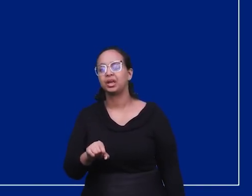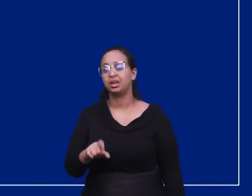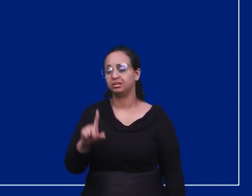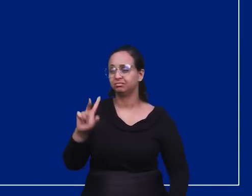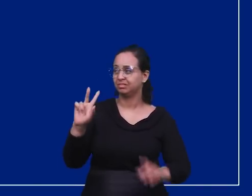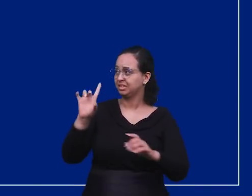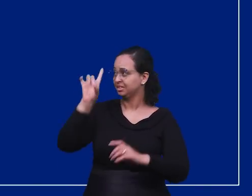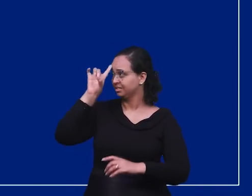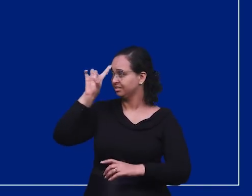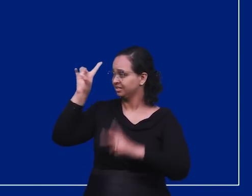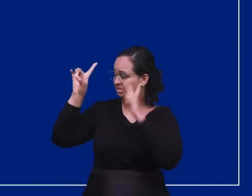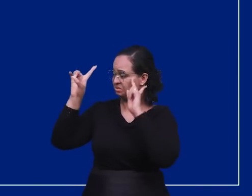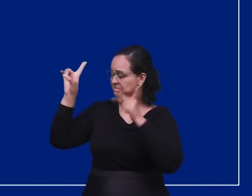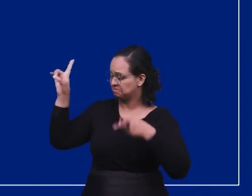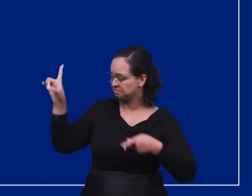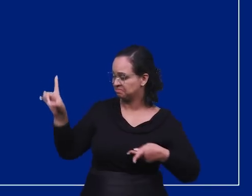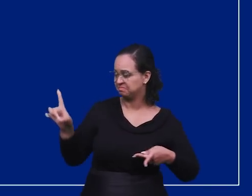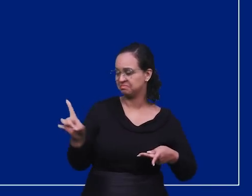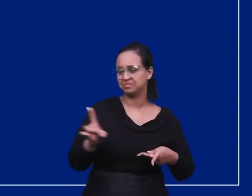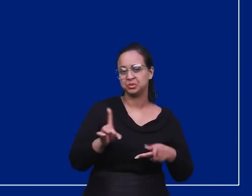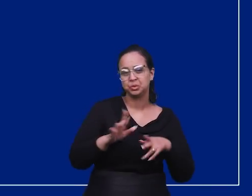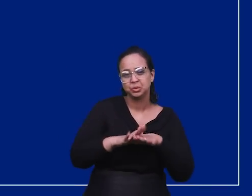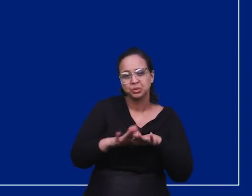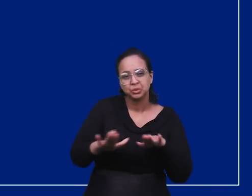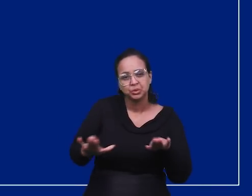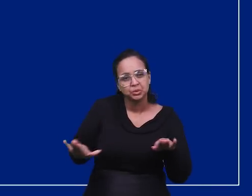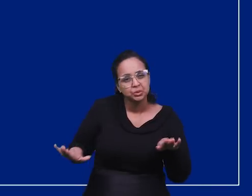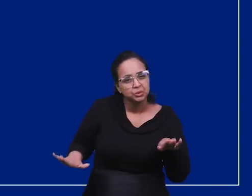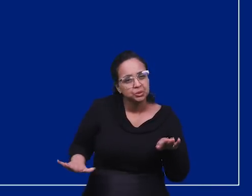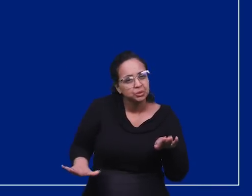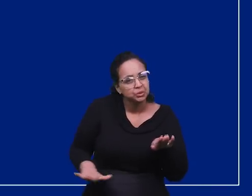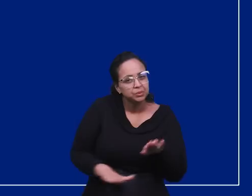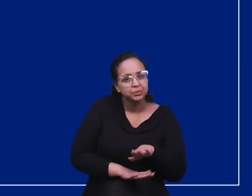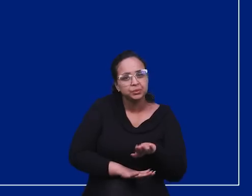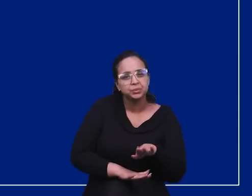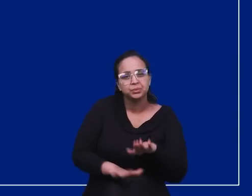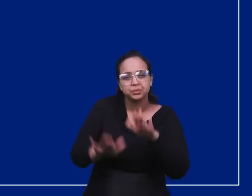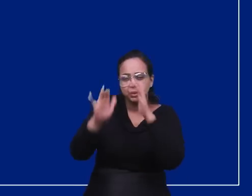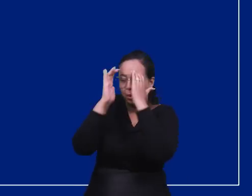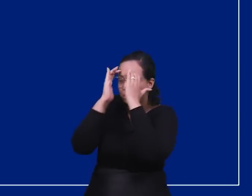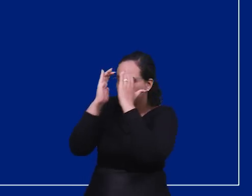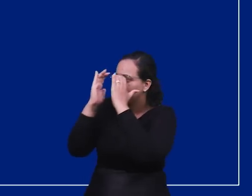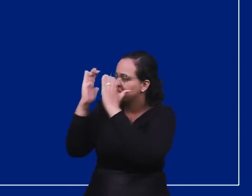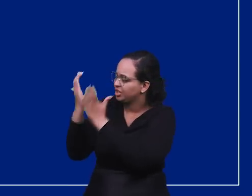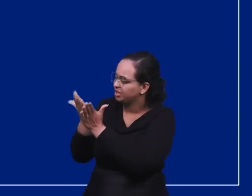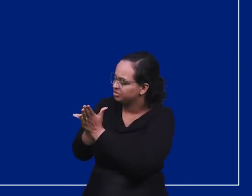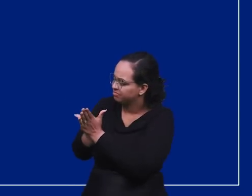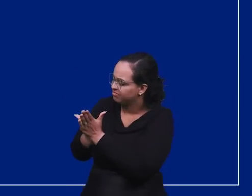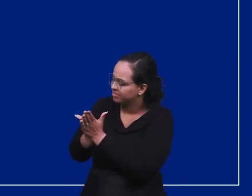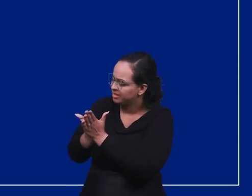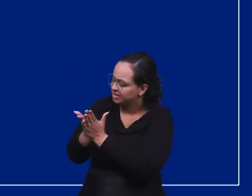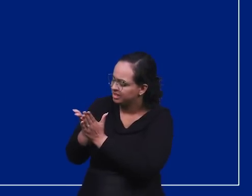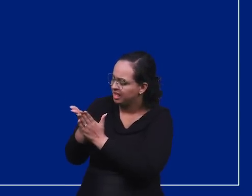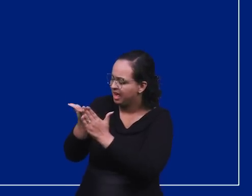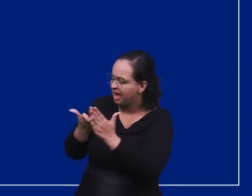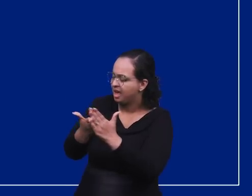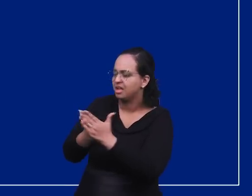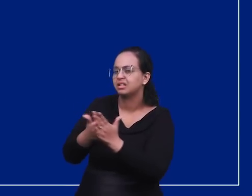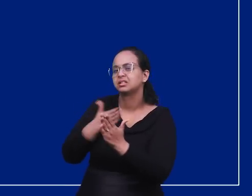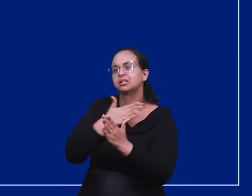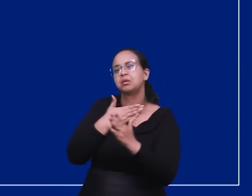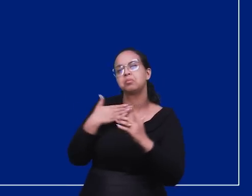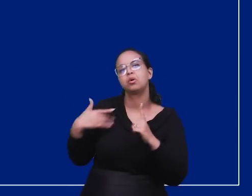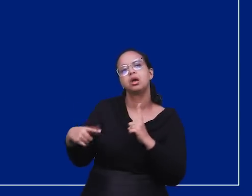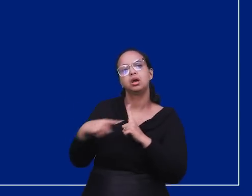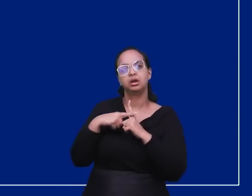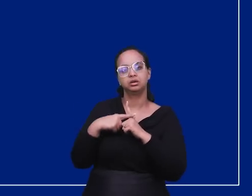achado na forma de homem, humilhou-se a si mesmo, sendo obediente até a